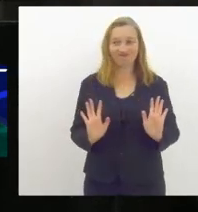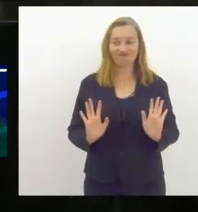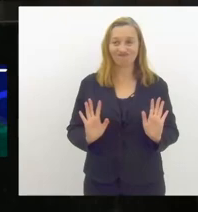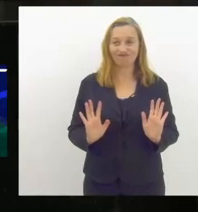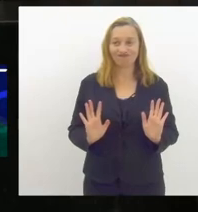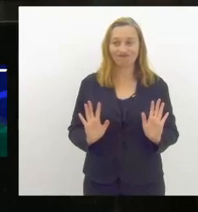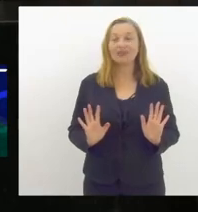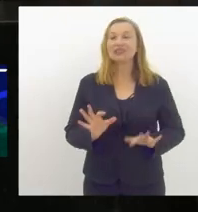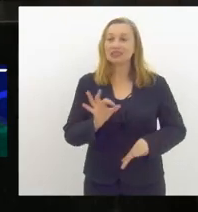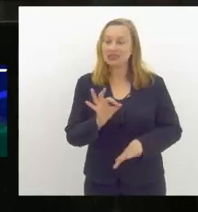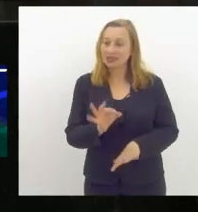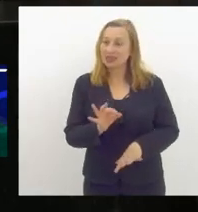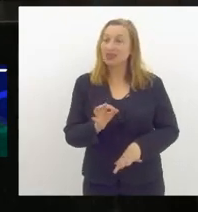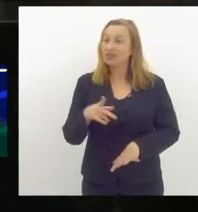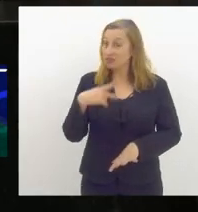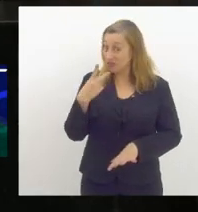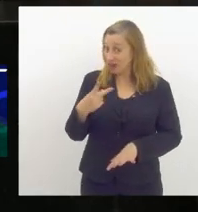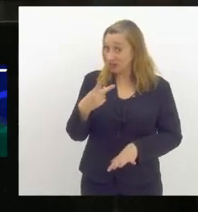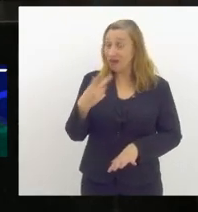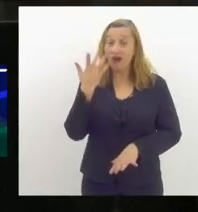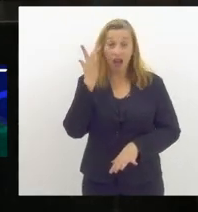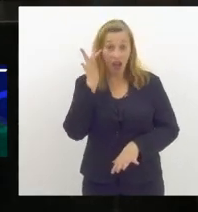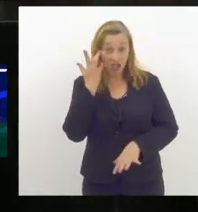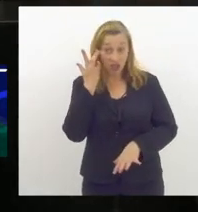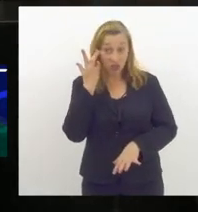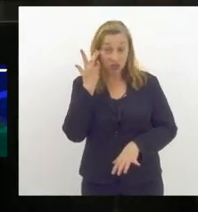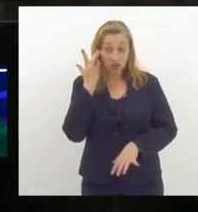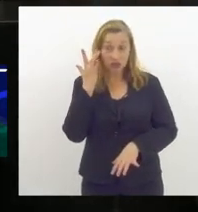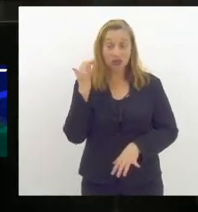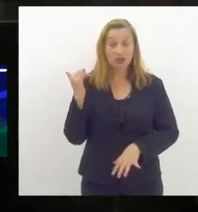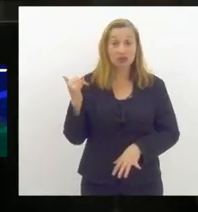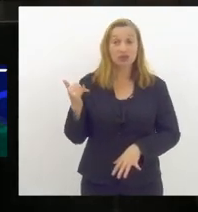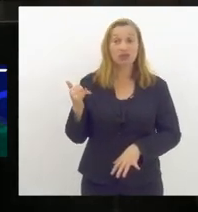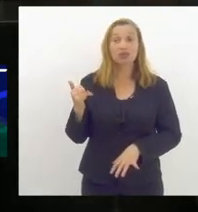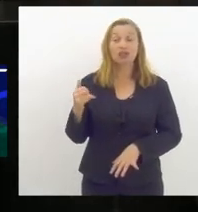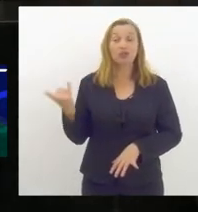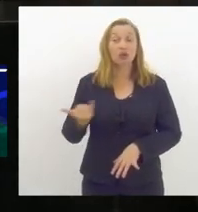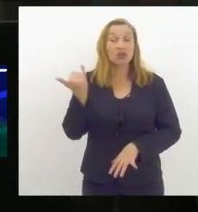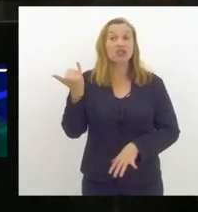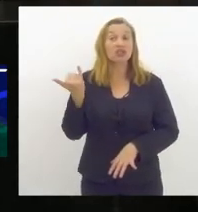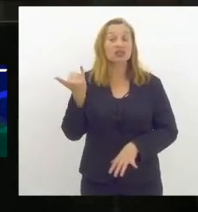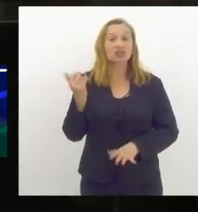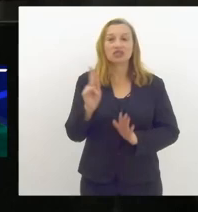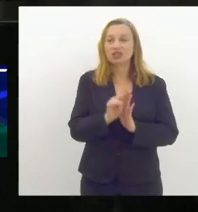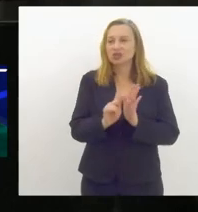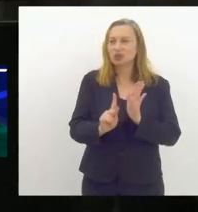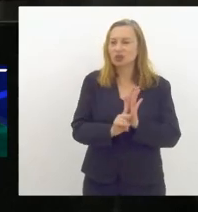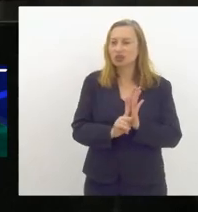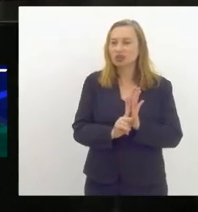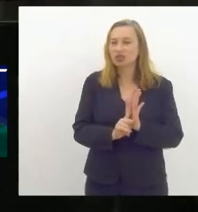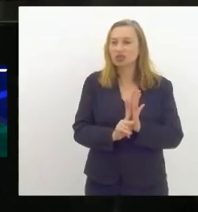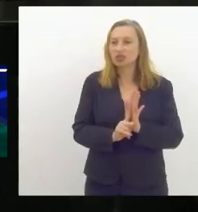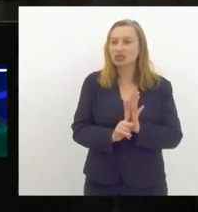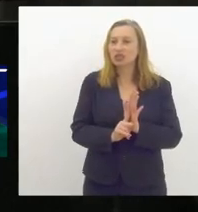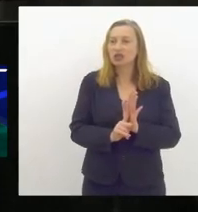dito isso acho o mérito desse projeto absolutamente